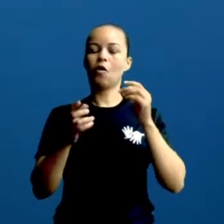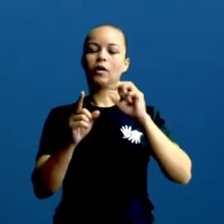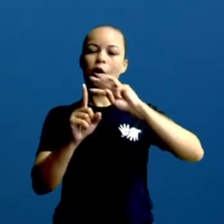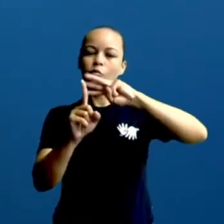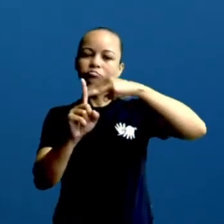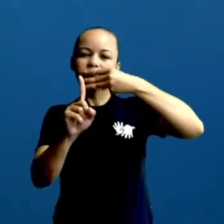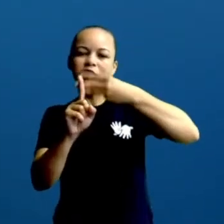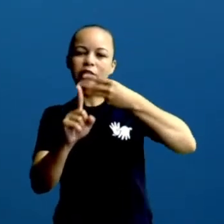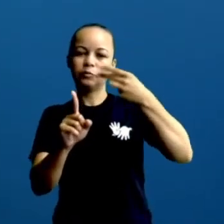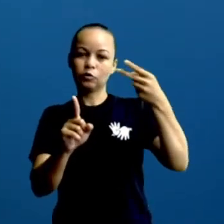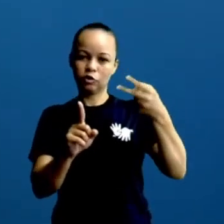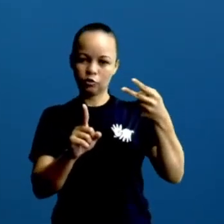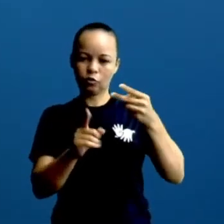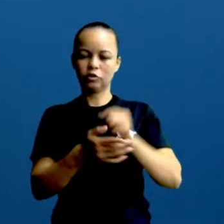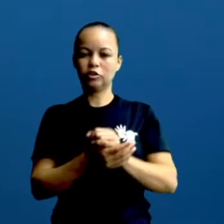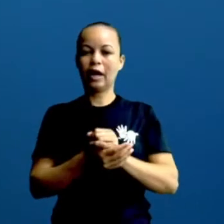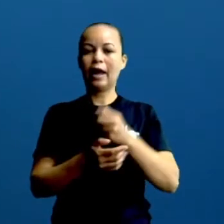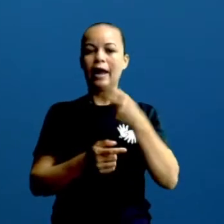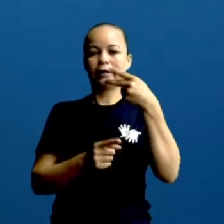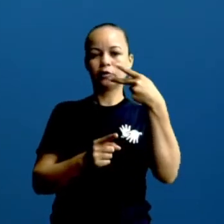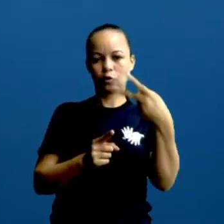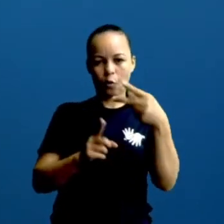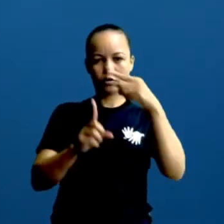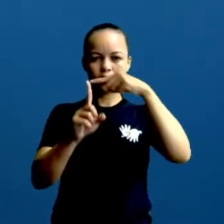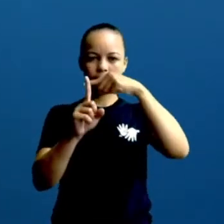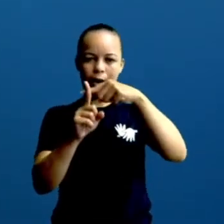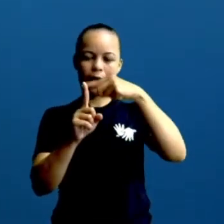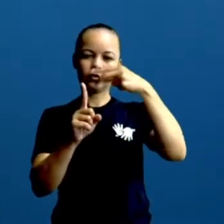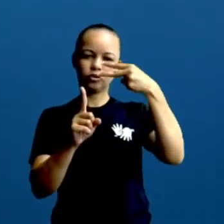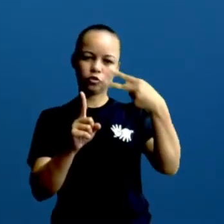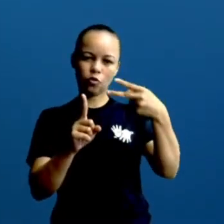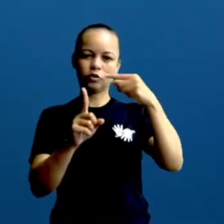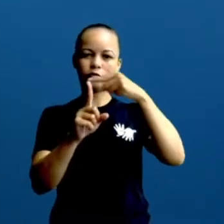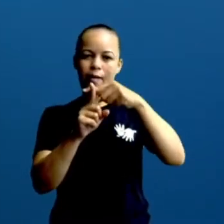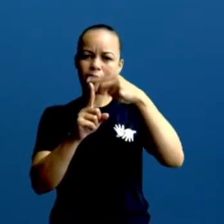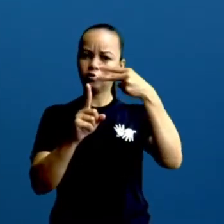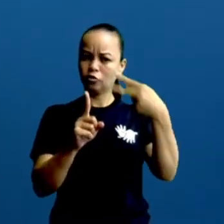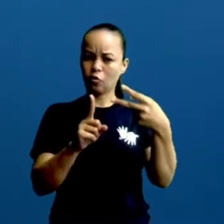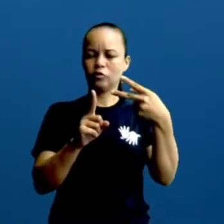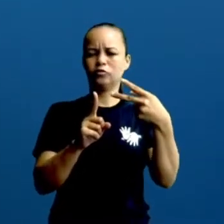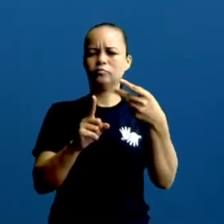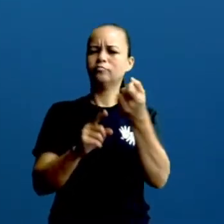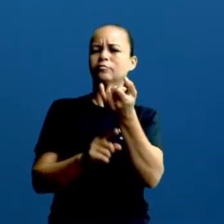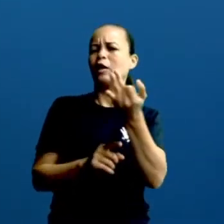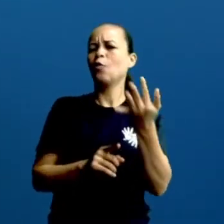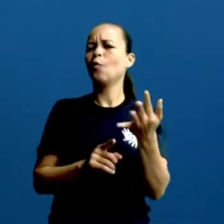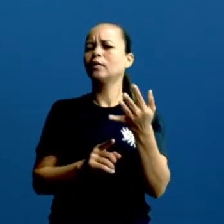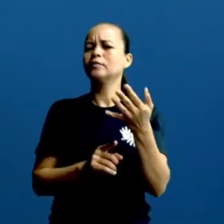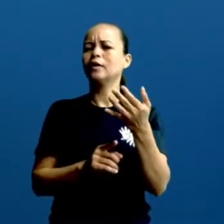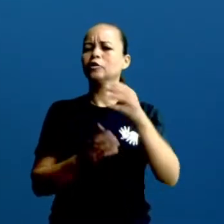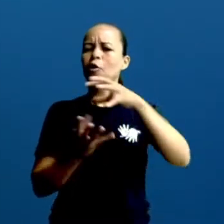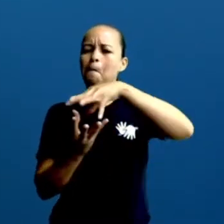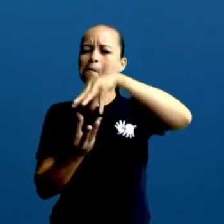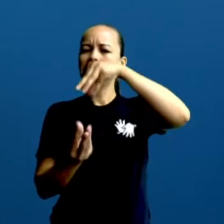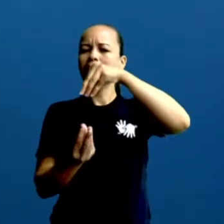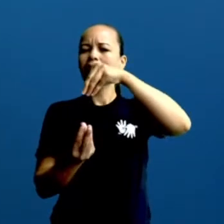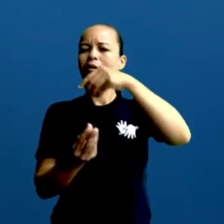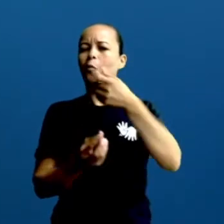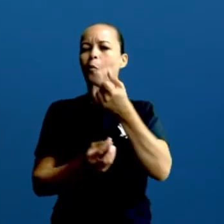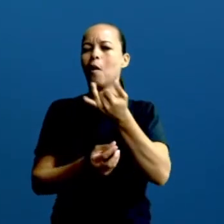triplo de dois é dois mais dois mais dois tem quantas peras aqui